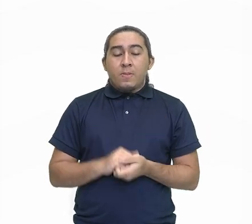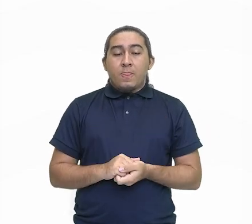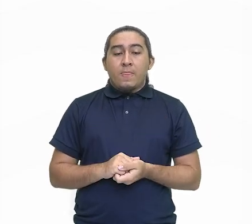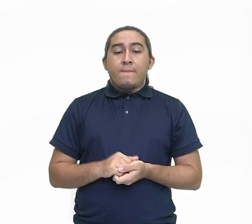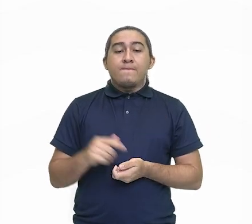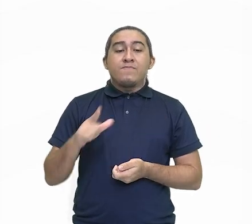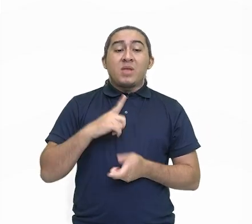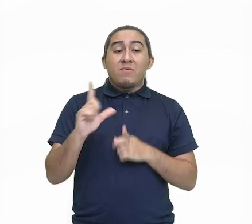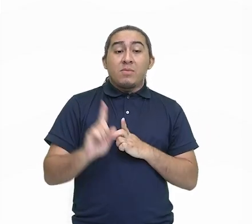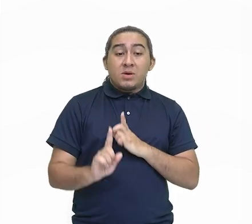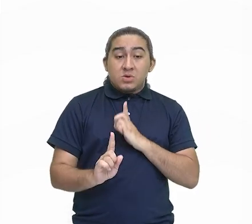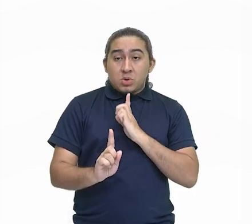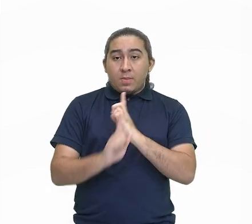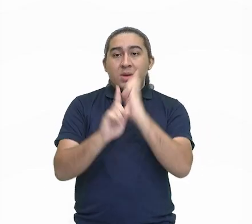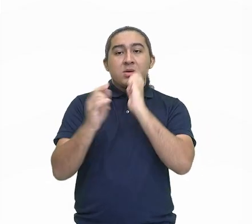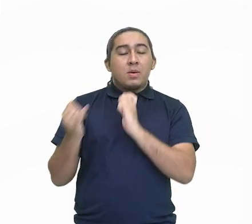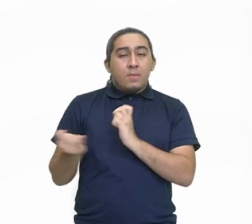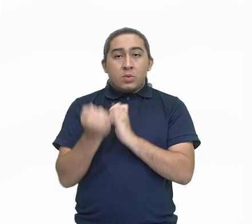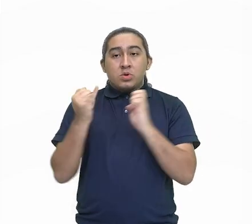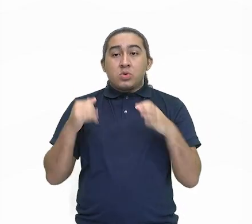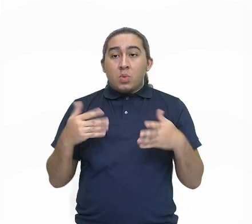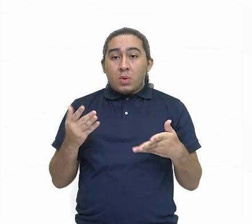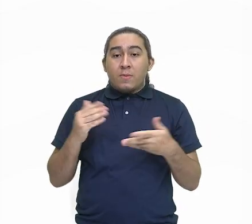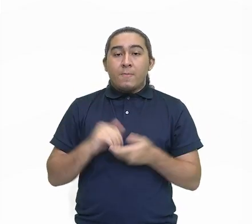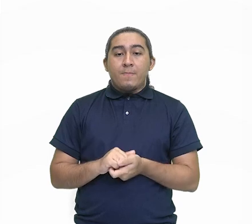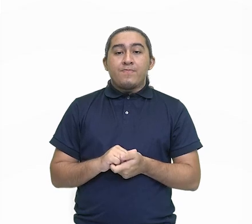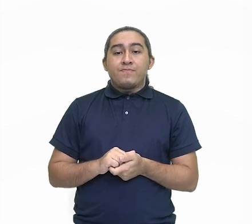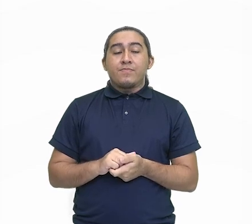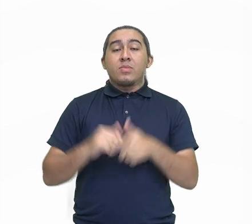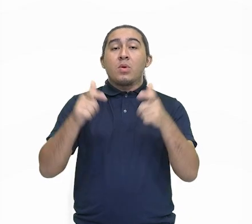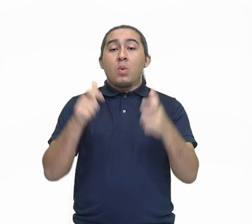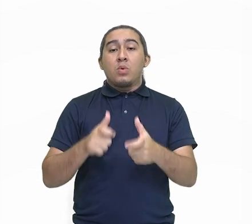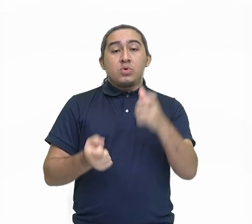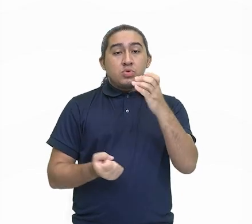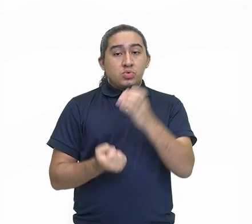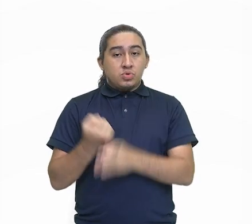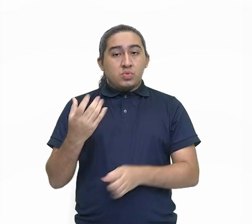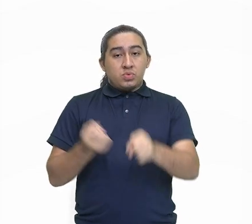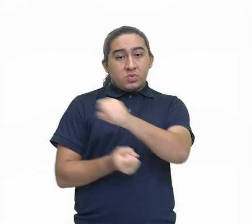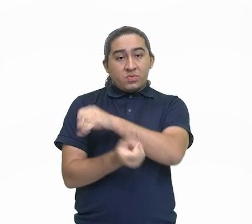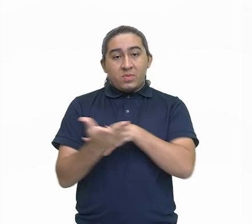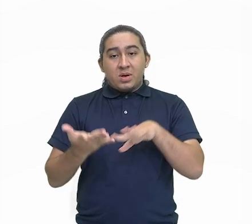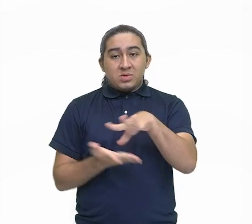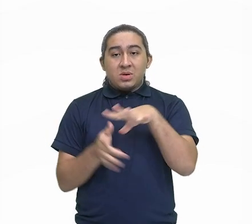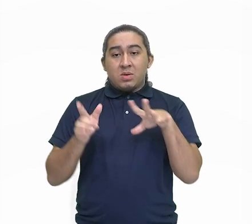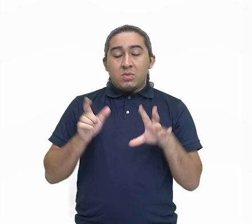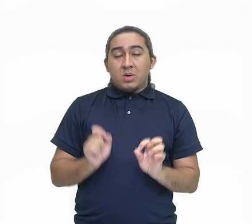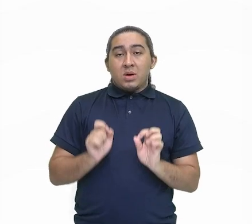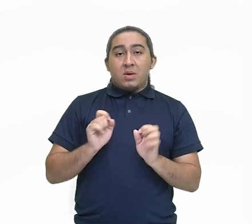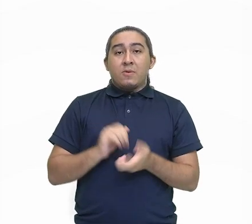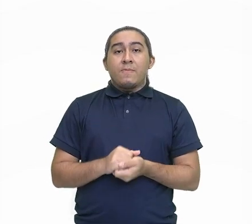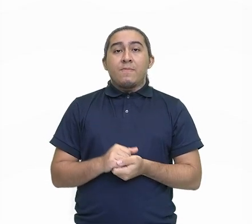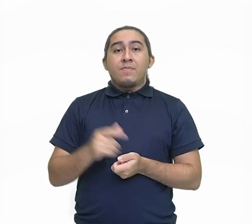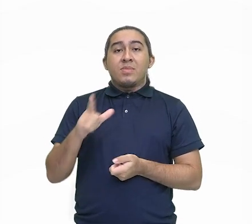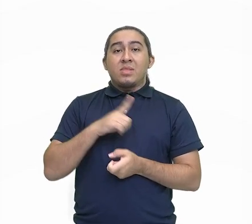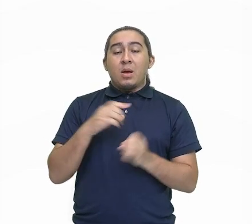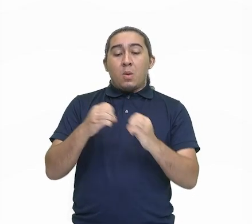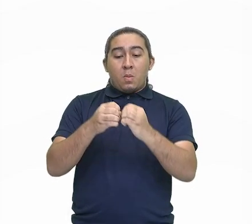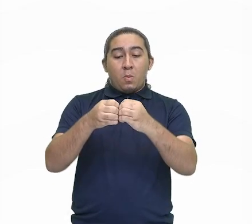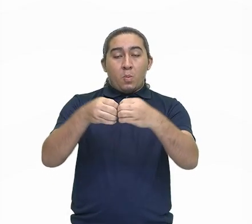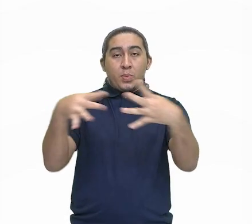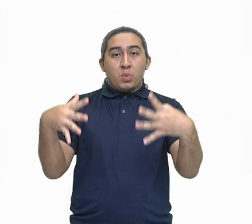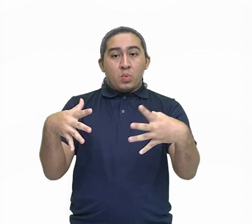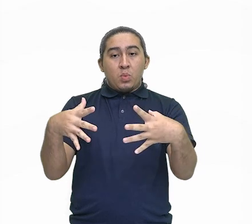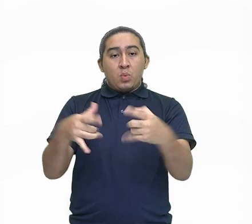grande descoberta, que foi que a origem do universo ela teve origem numa grande explosão